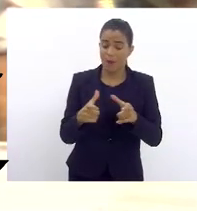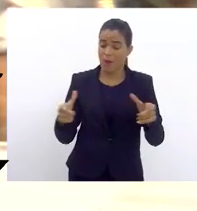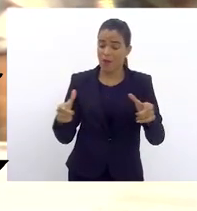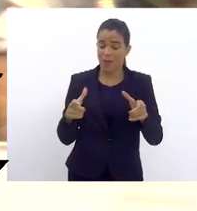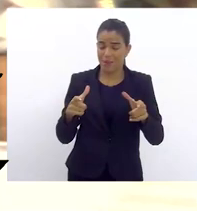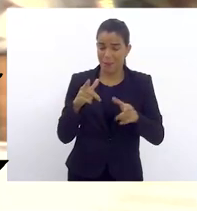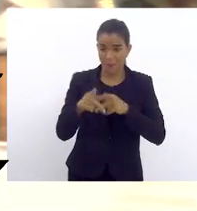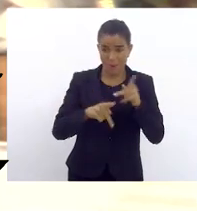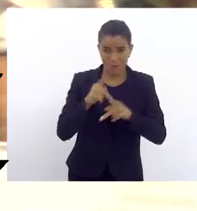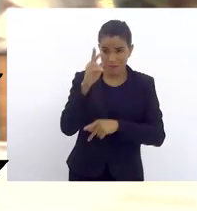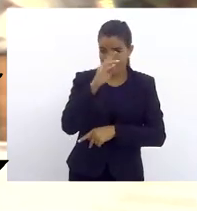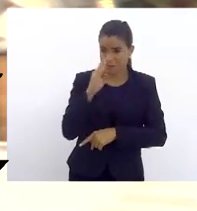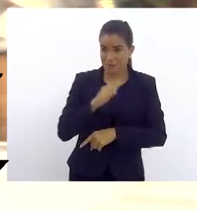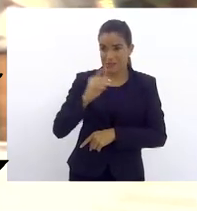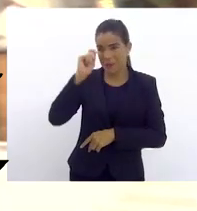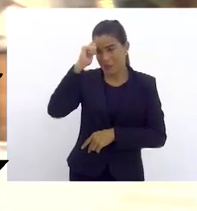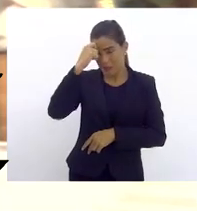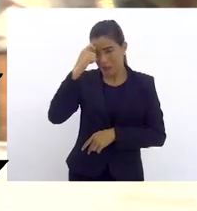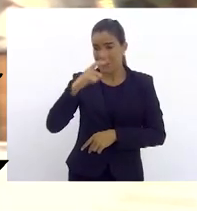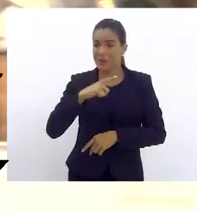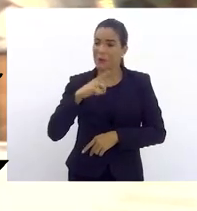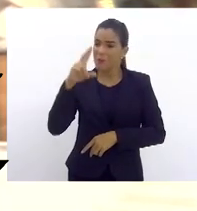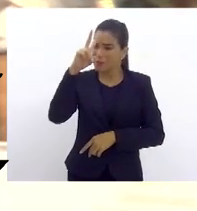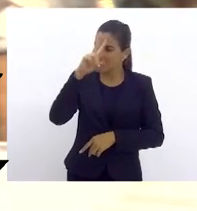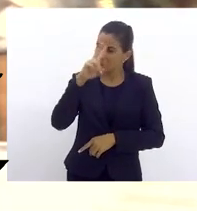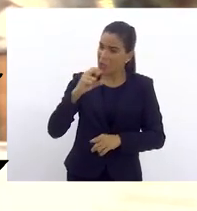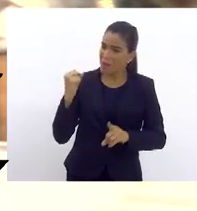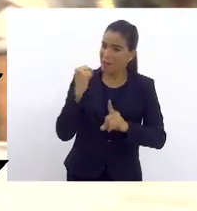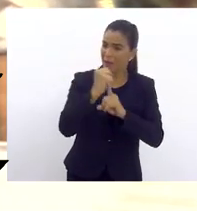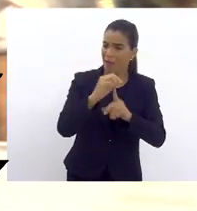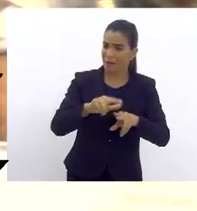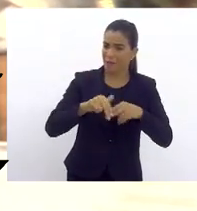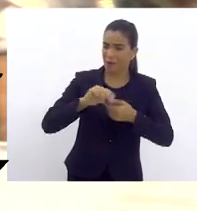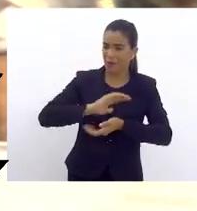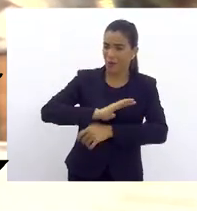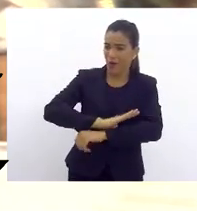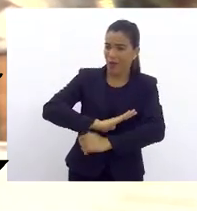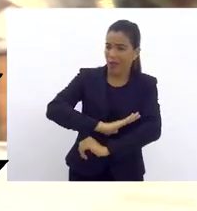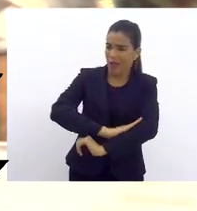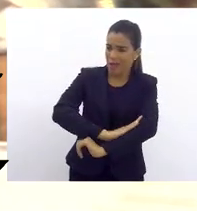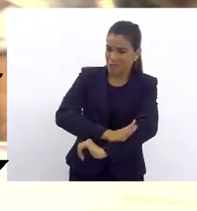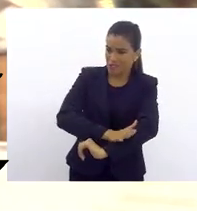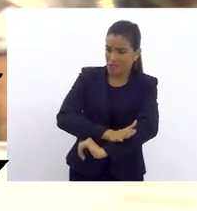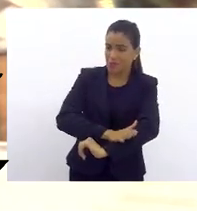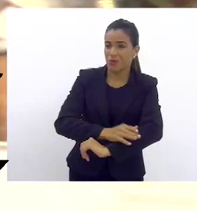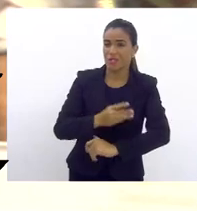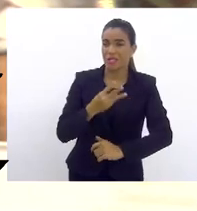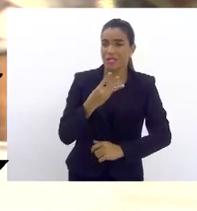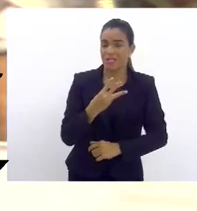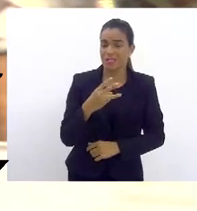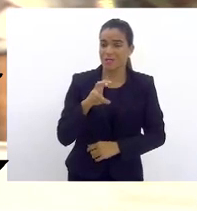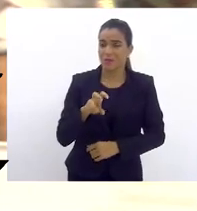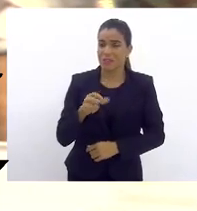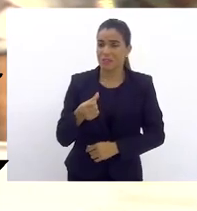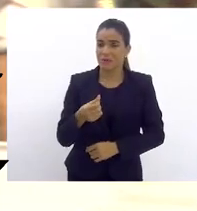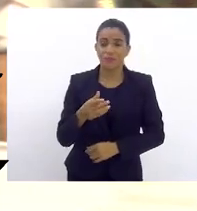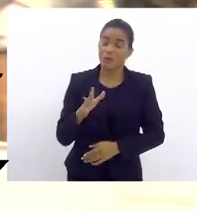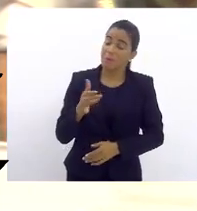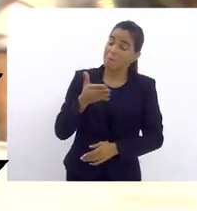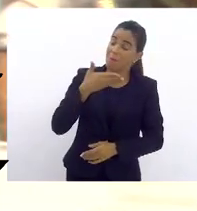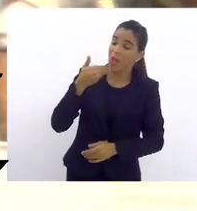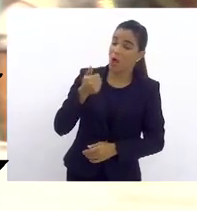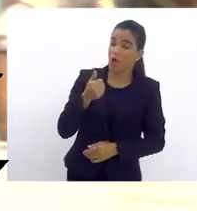né Há uma história marcada pelo racismo né os seus 356 anos de racismo ou melhor